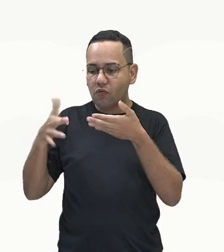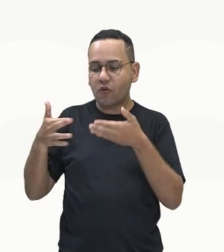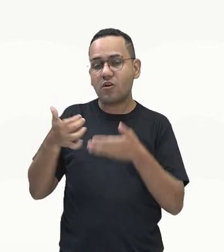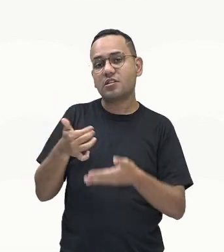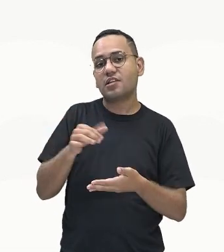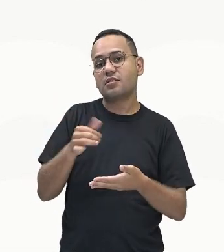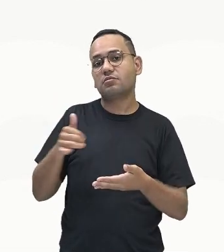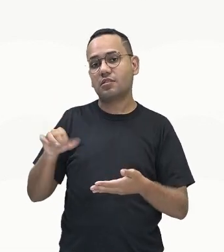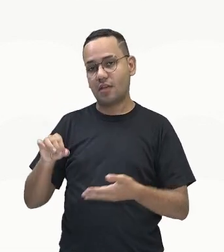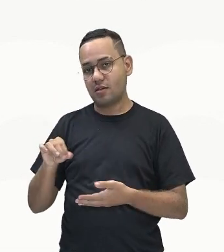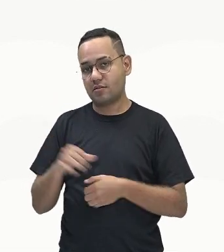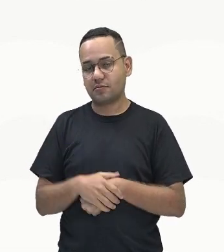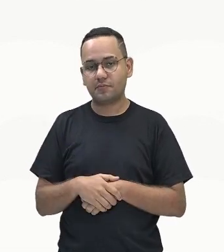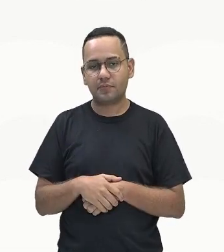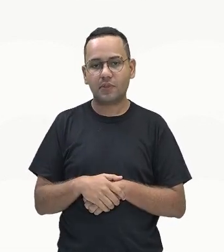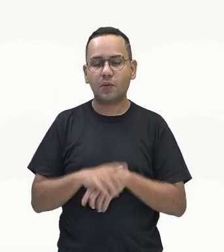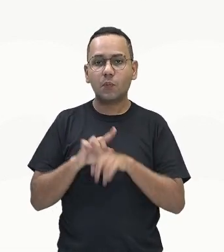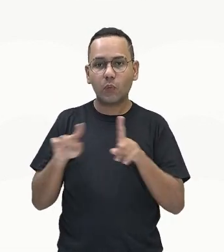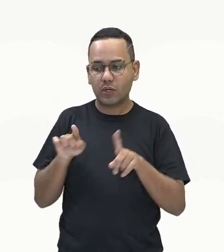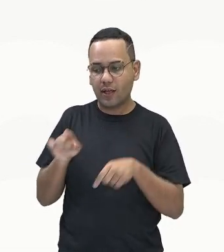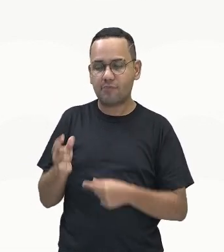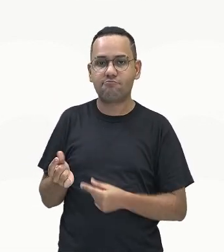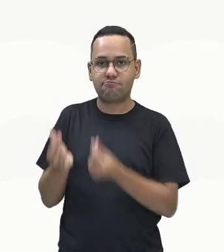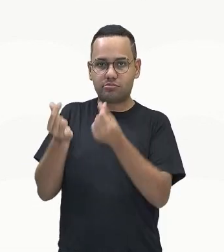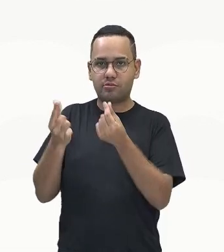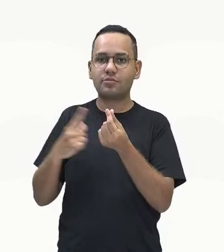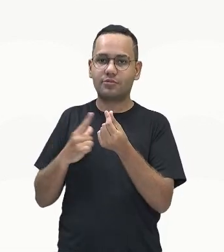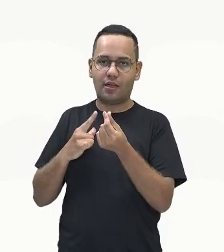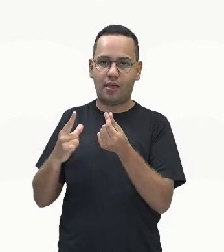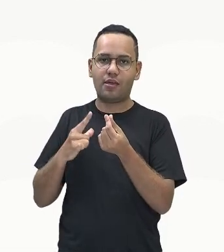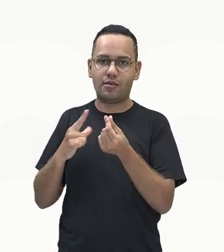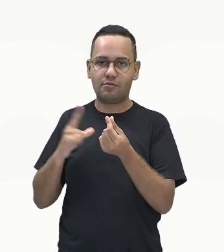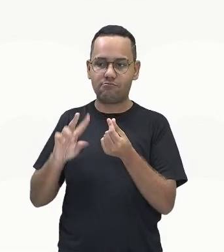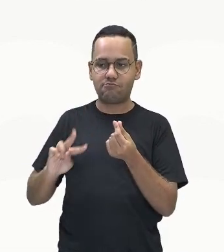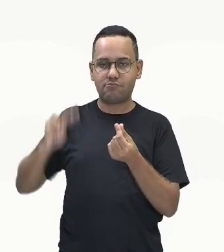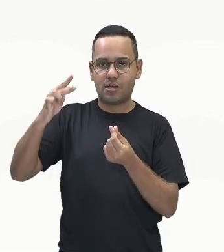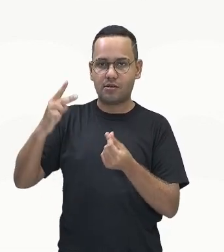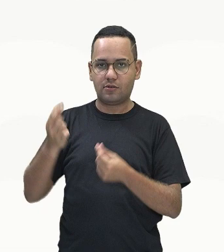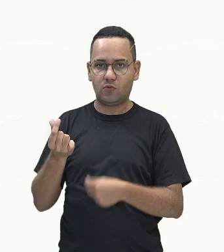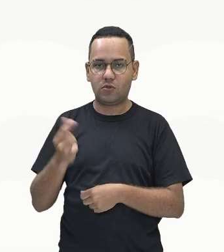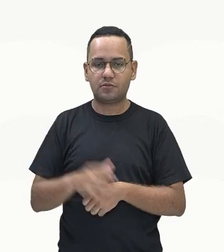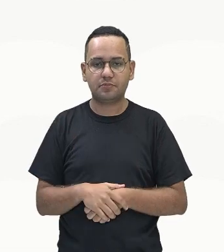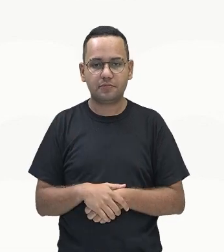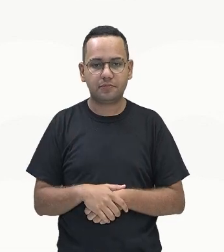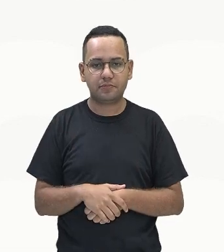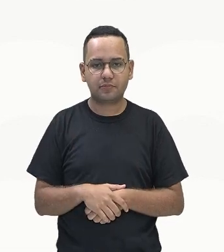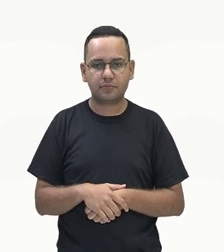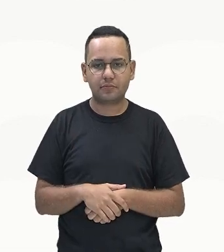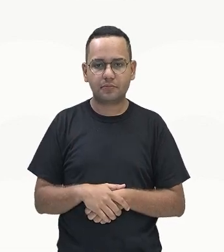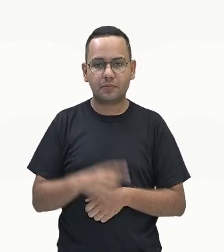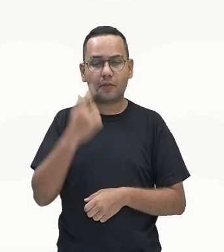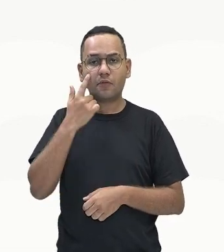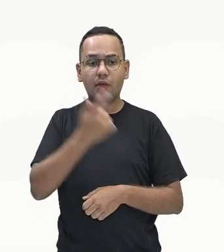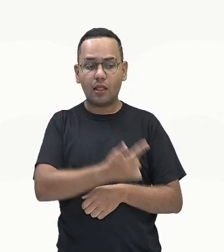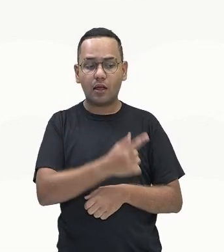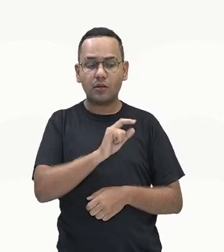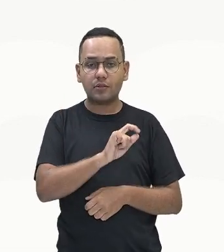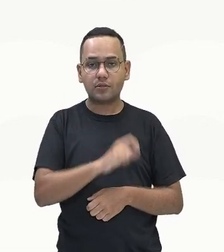juros compostos sempre vai render mais. Observe que no segundo mês agora, nos juros simples, eu